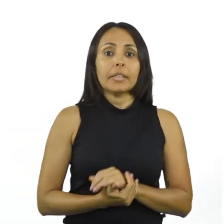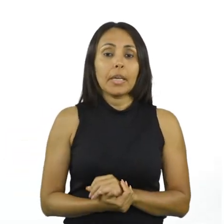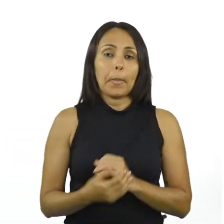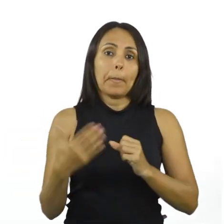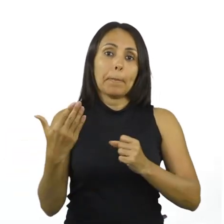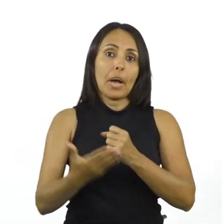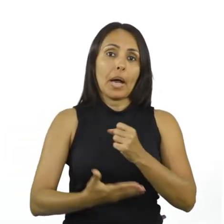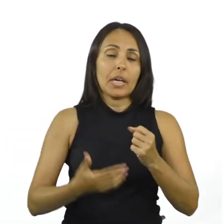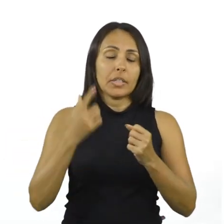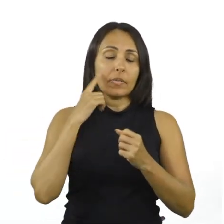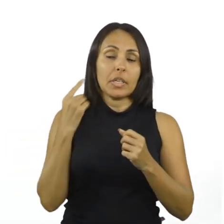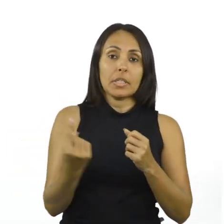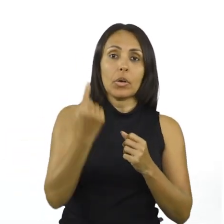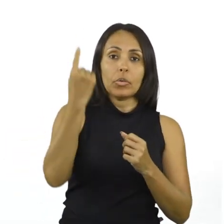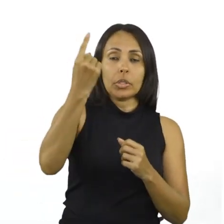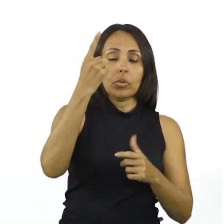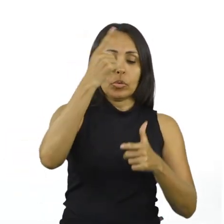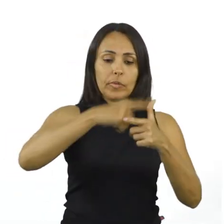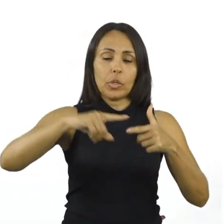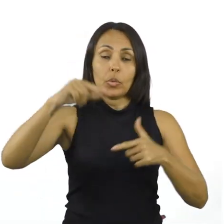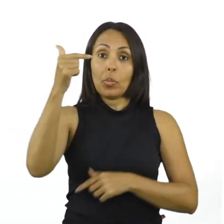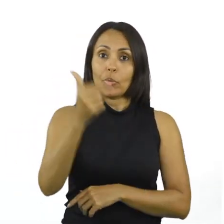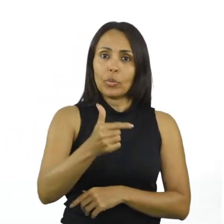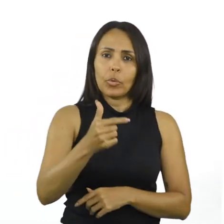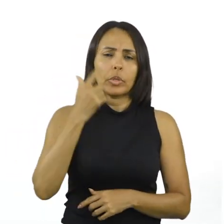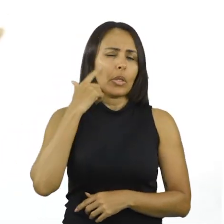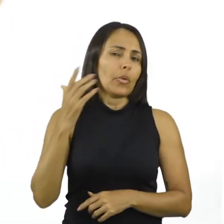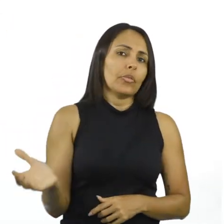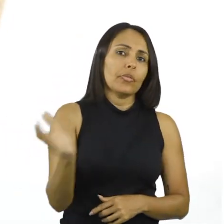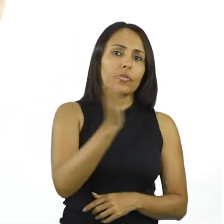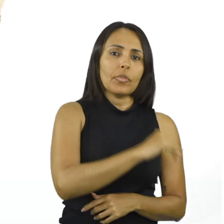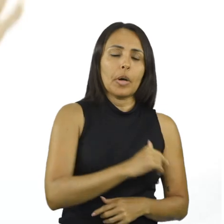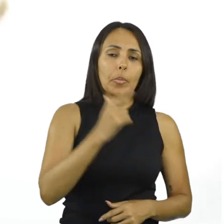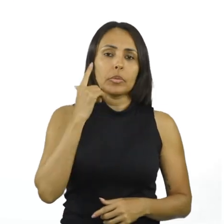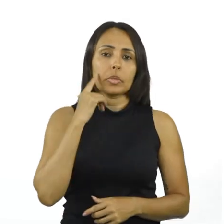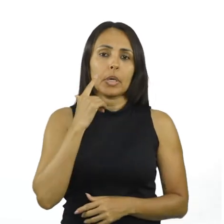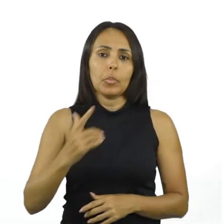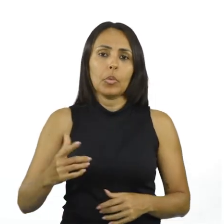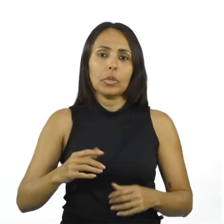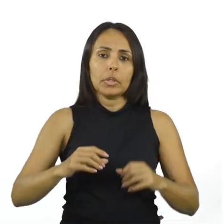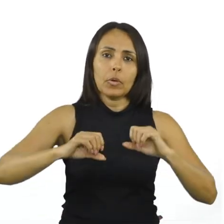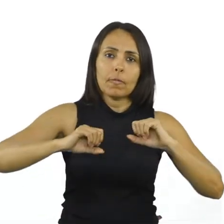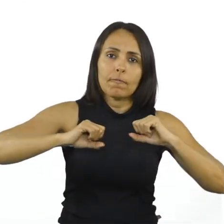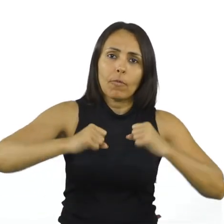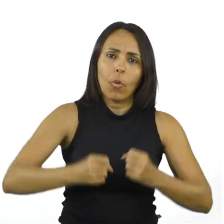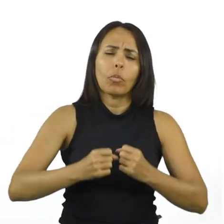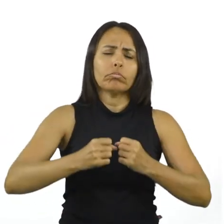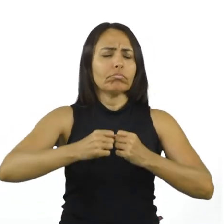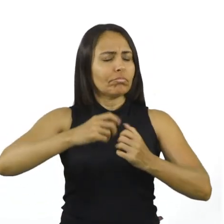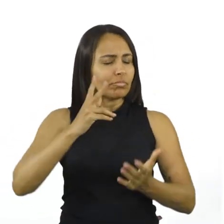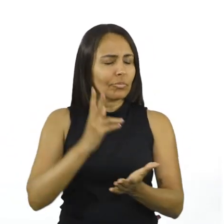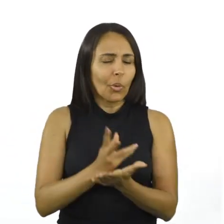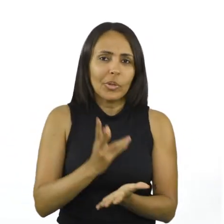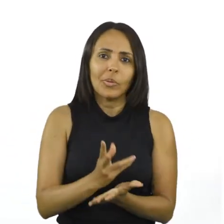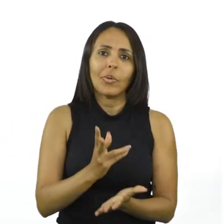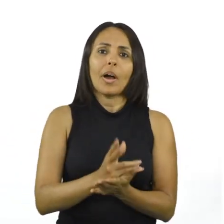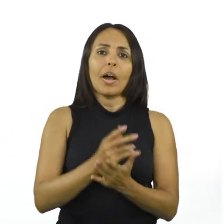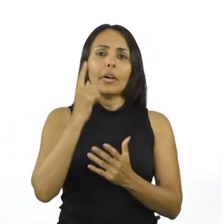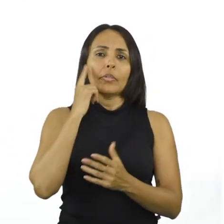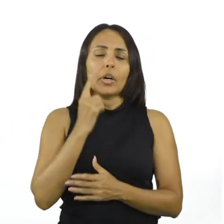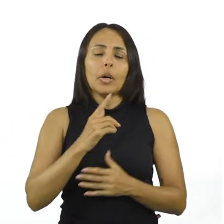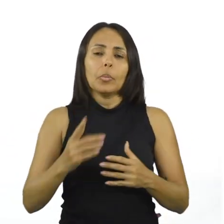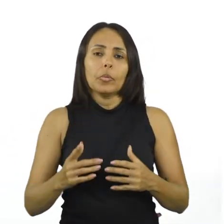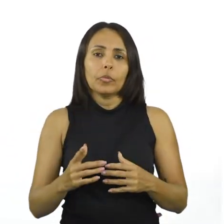é base vezes altura, dividido por 2. Então vamos já botando fogo no parquinho, vamos esquentar